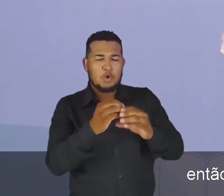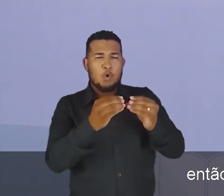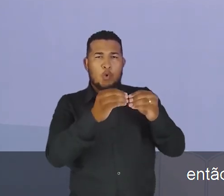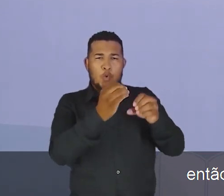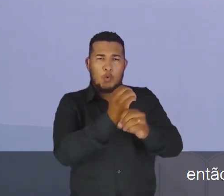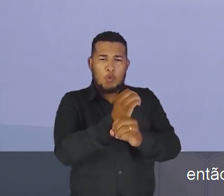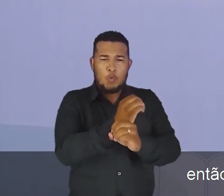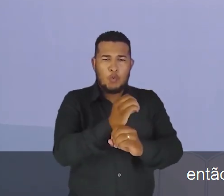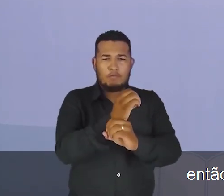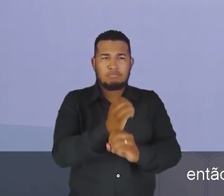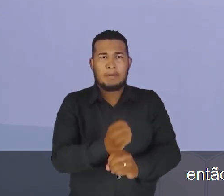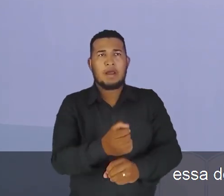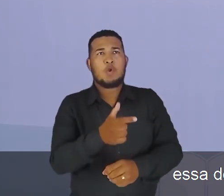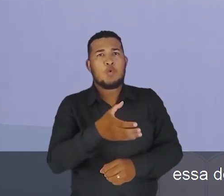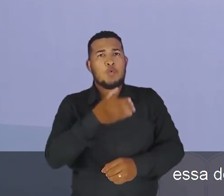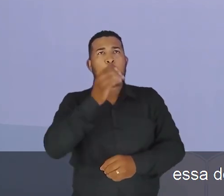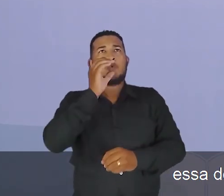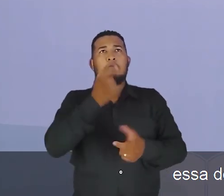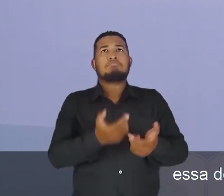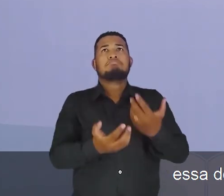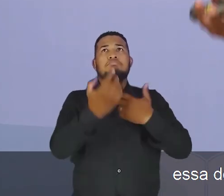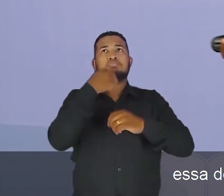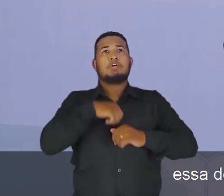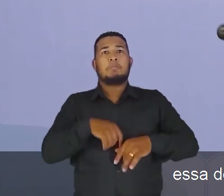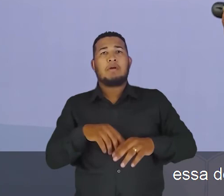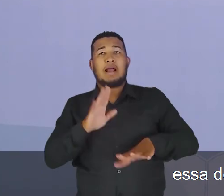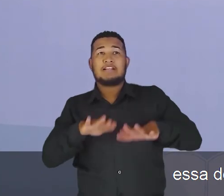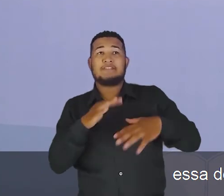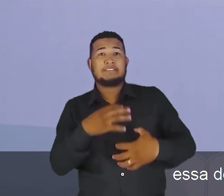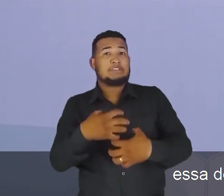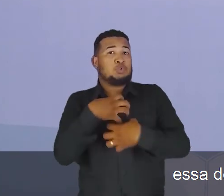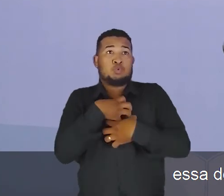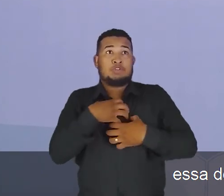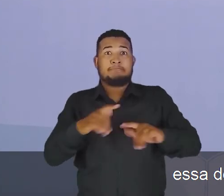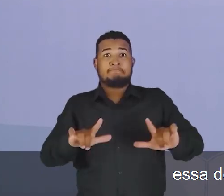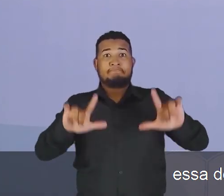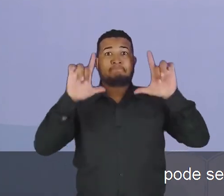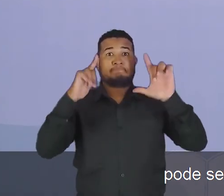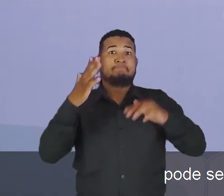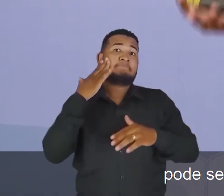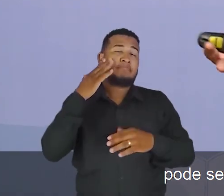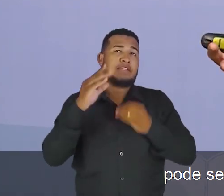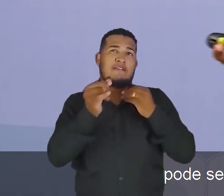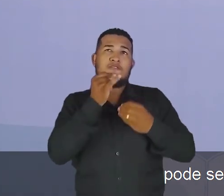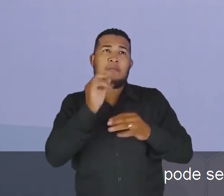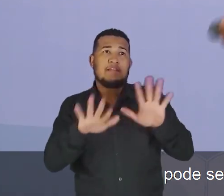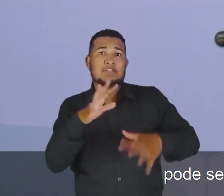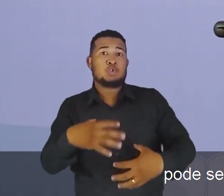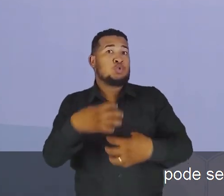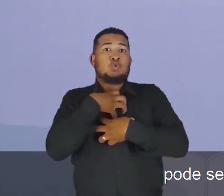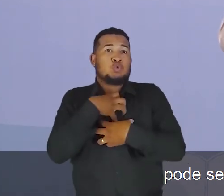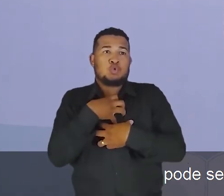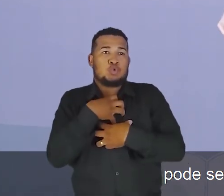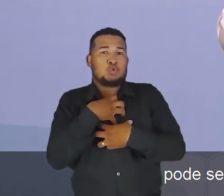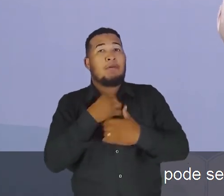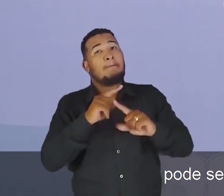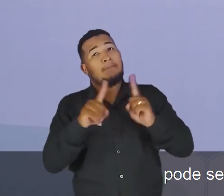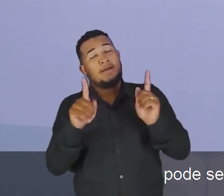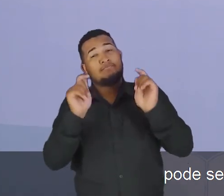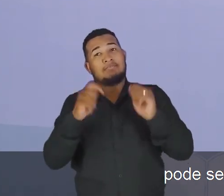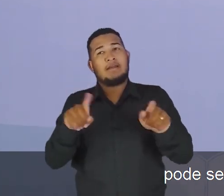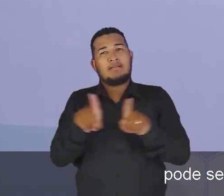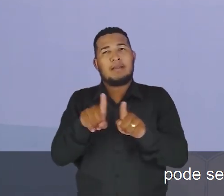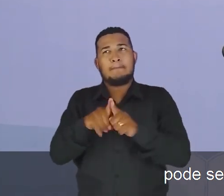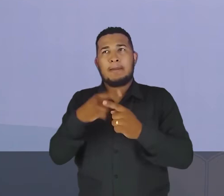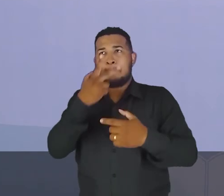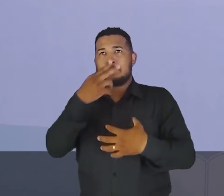da lombriga, você desenvolve essa doença, que não pode ter um sintoma aparente, você não pode sentir nada, mas você pode também ter